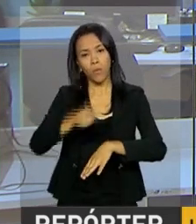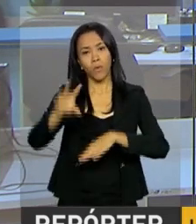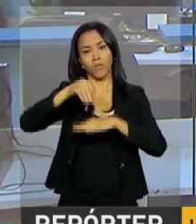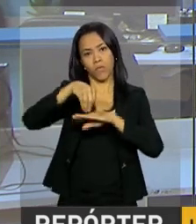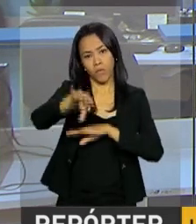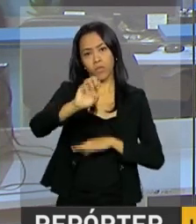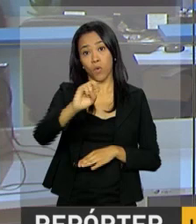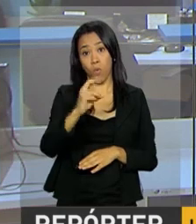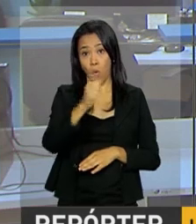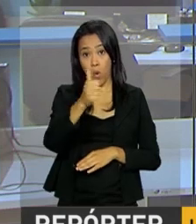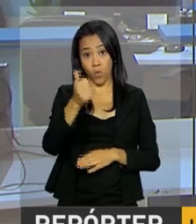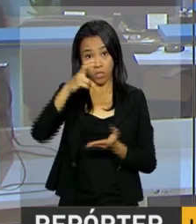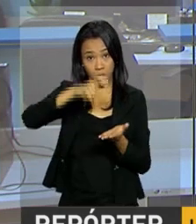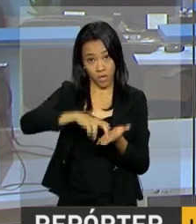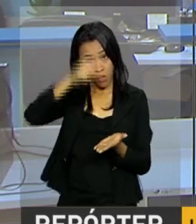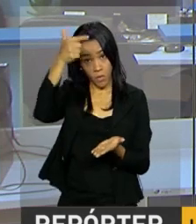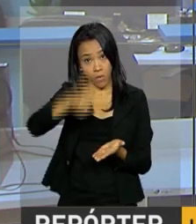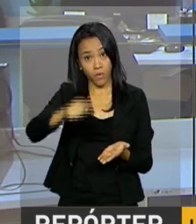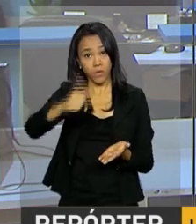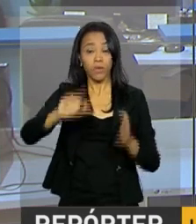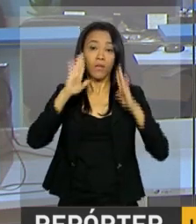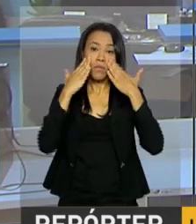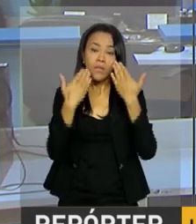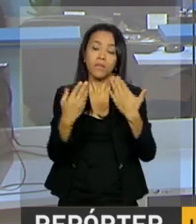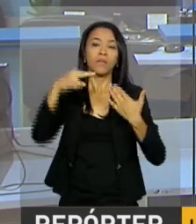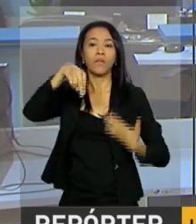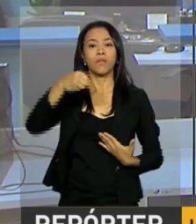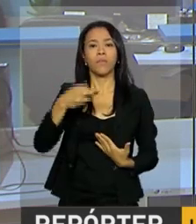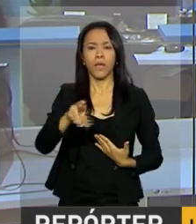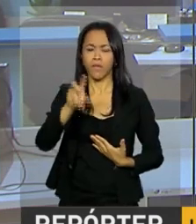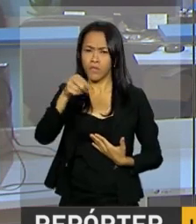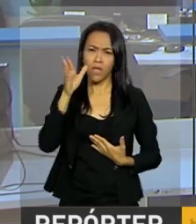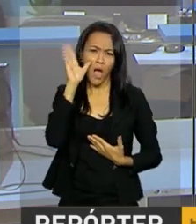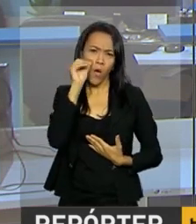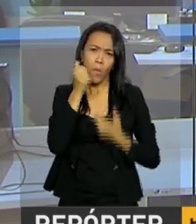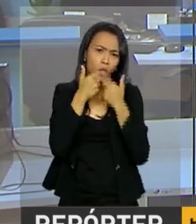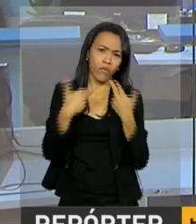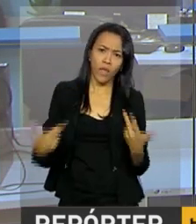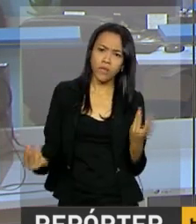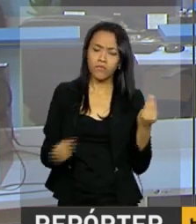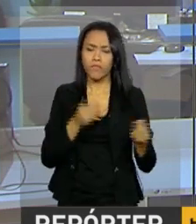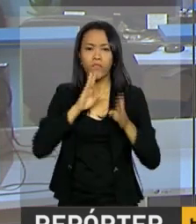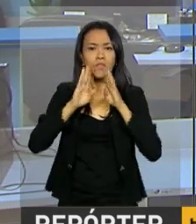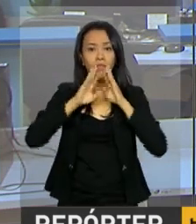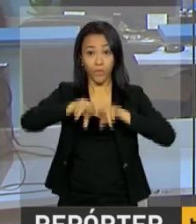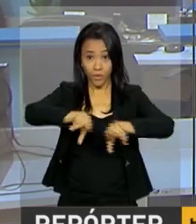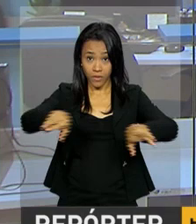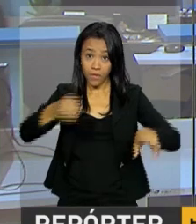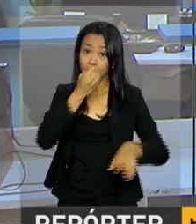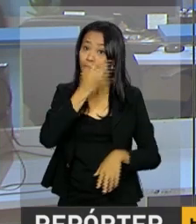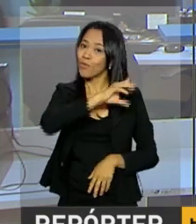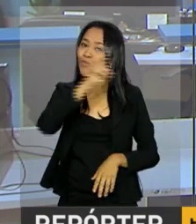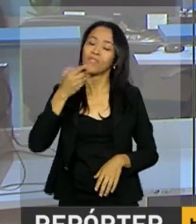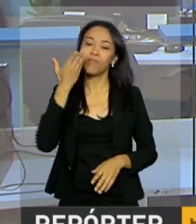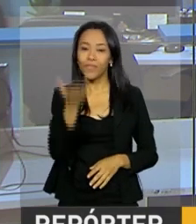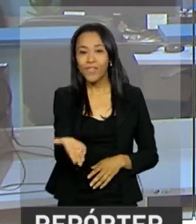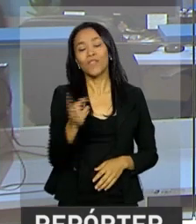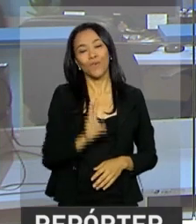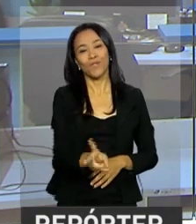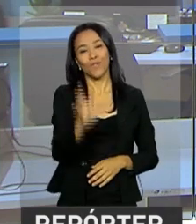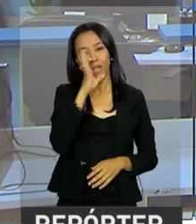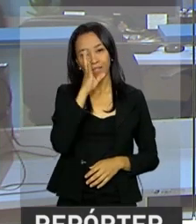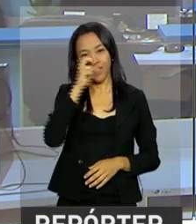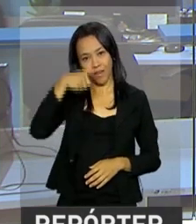às 11 da manhã, na próxima edição do Repórter NBR. Acompanhe as novidades também pelas nossas redes sociais. Um bom dia para você